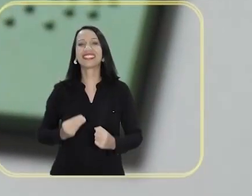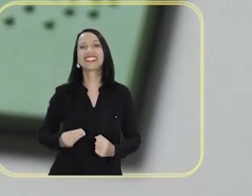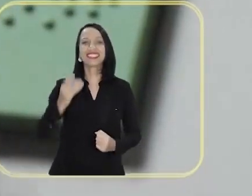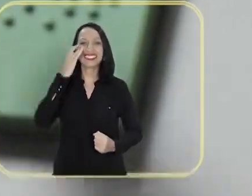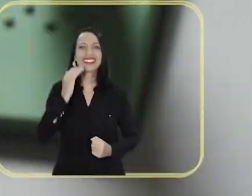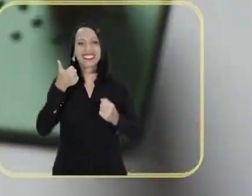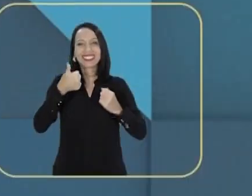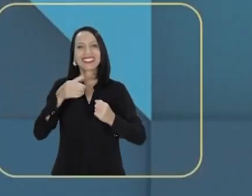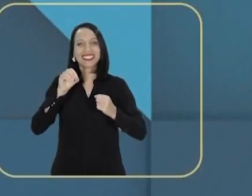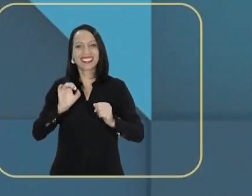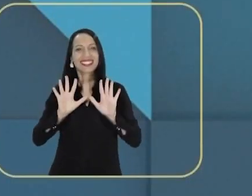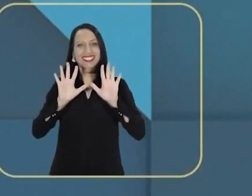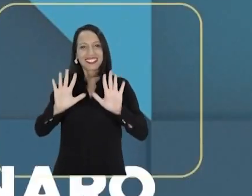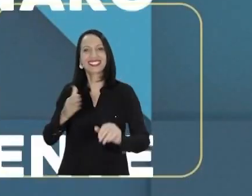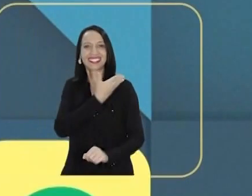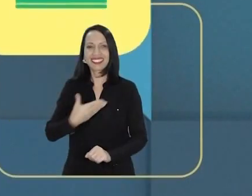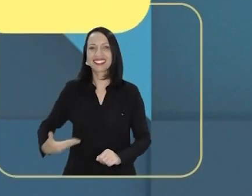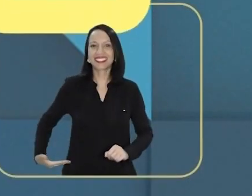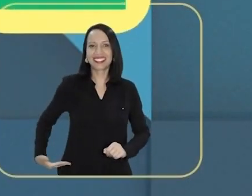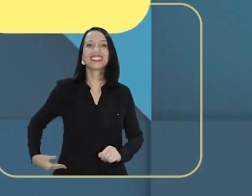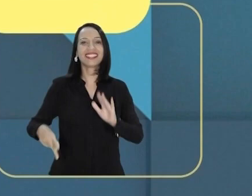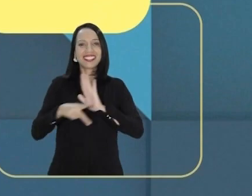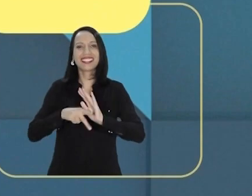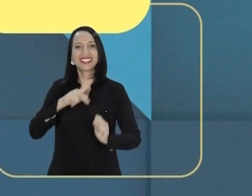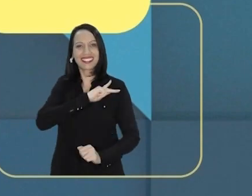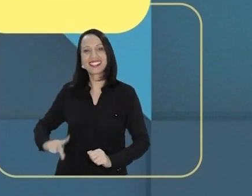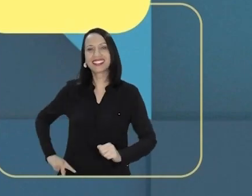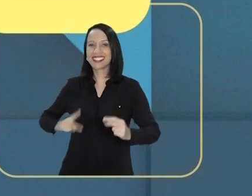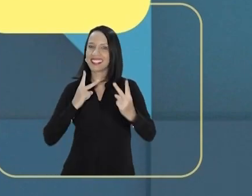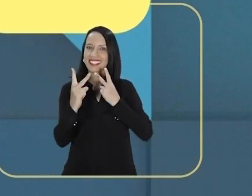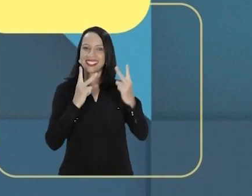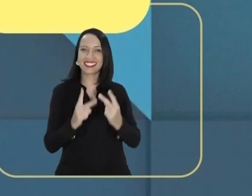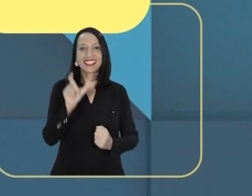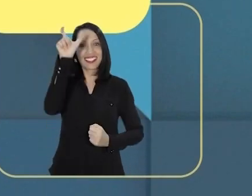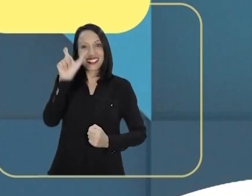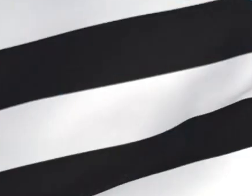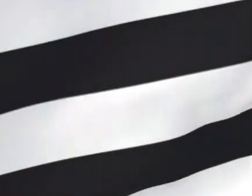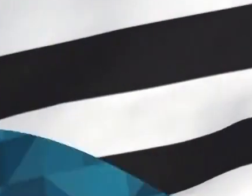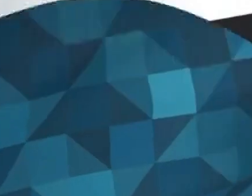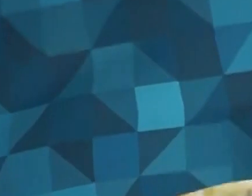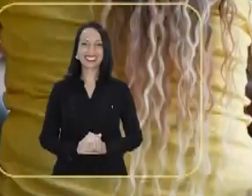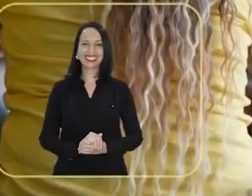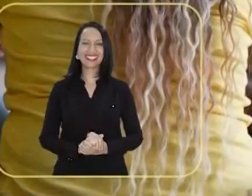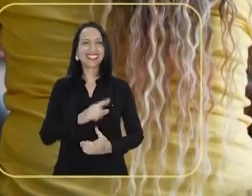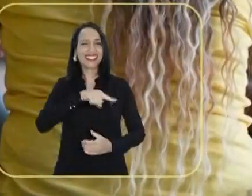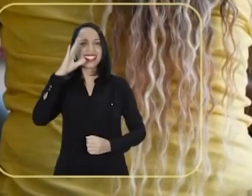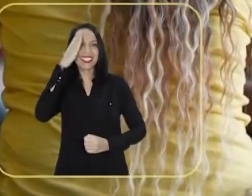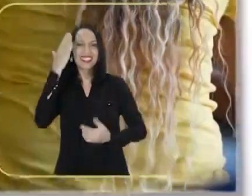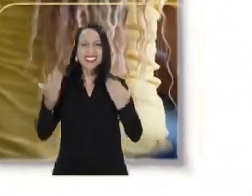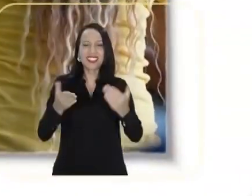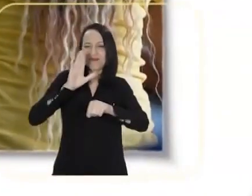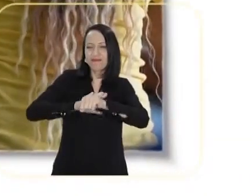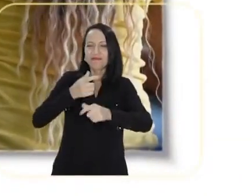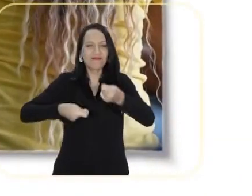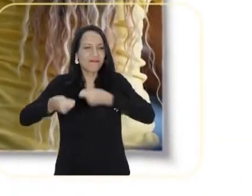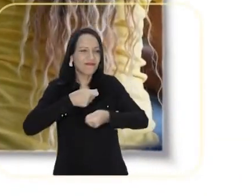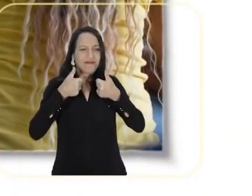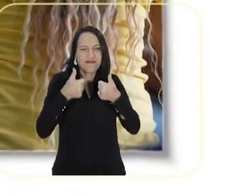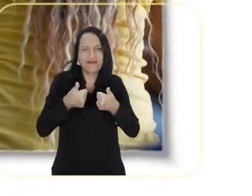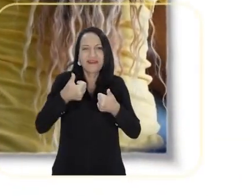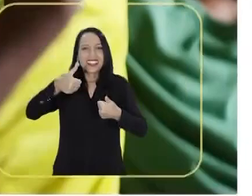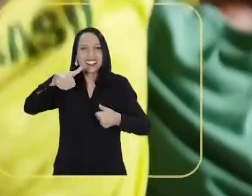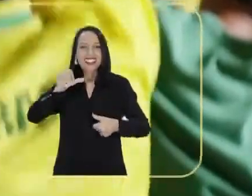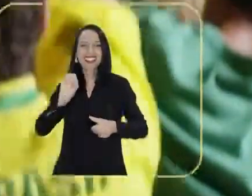que decorar. Tarcísio, eu voto 10, Bolsonaro 22. Sabe quando um negócio é